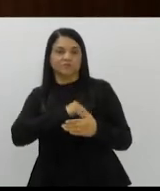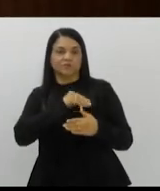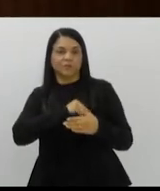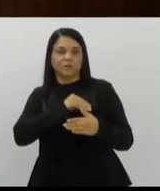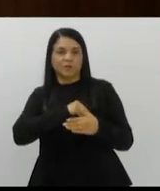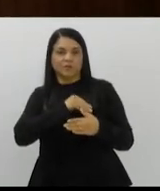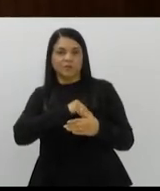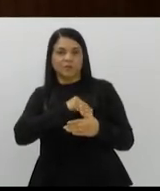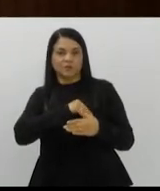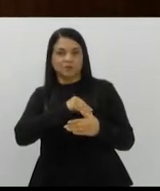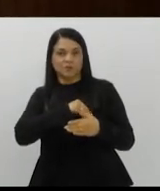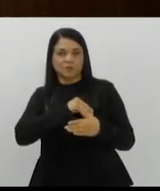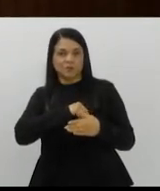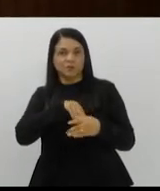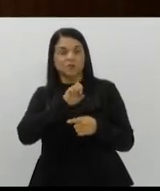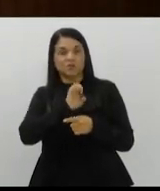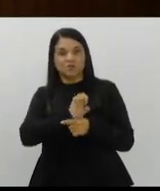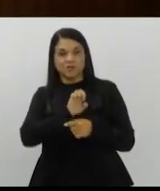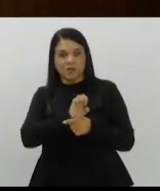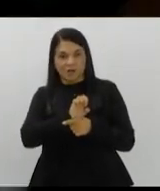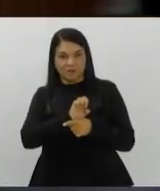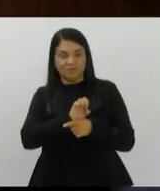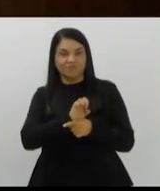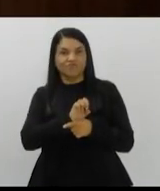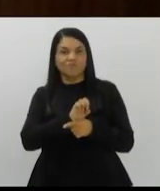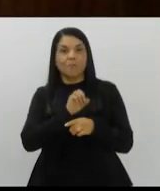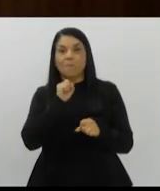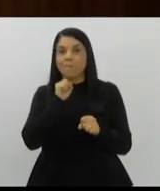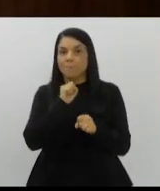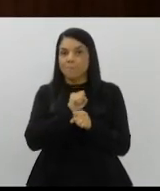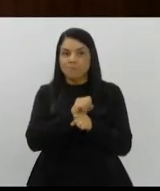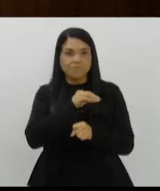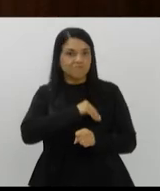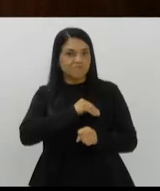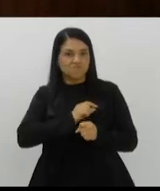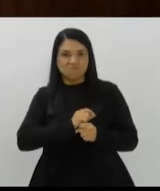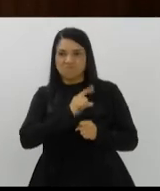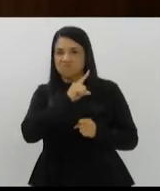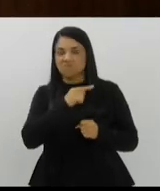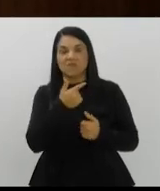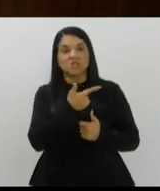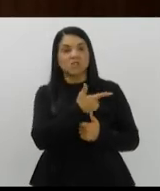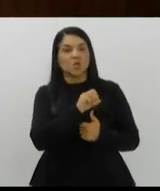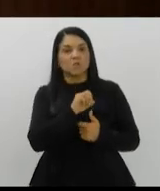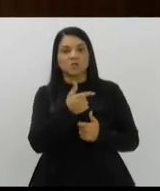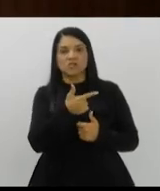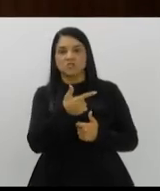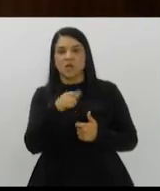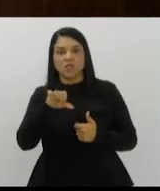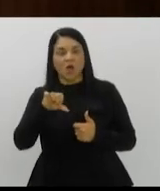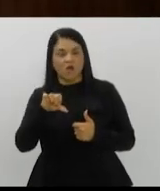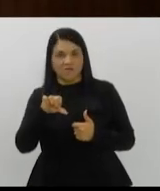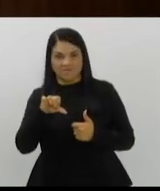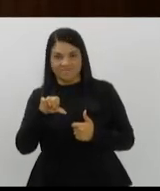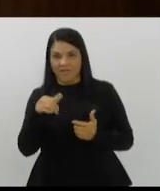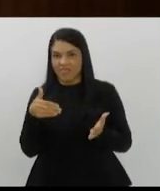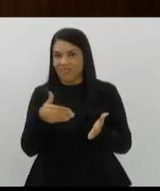O piso regional está congelado desde 2019, isso prejudica diversas categorias de saúde, dentre elas